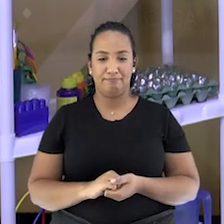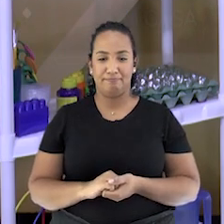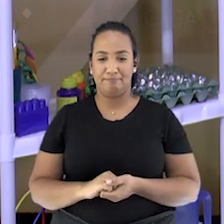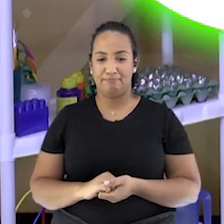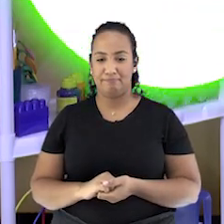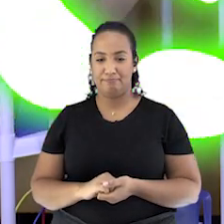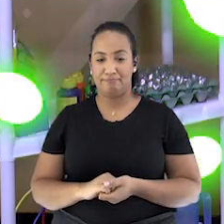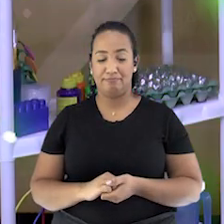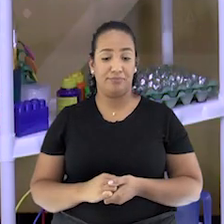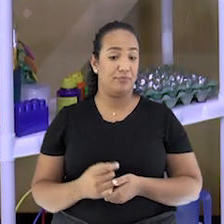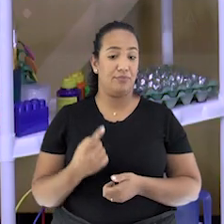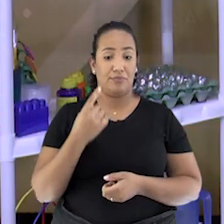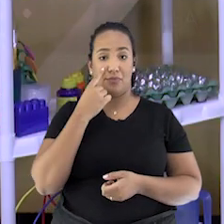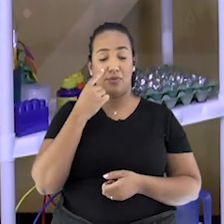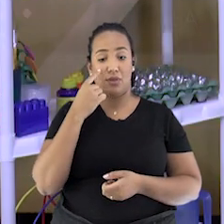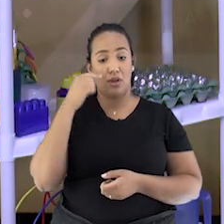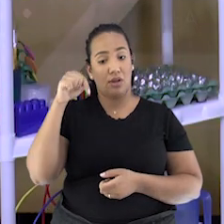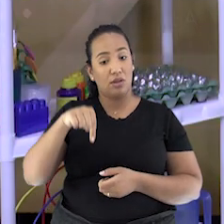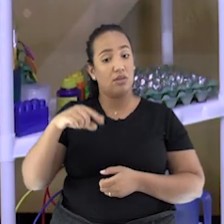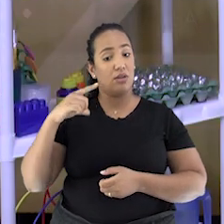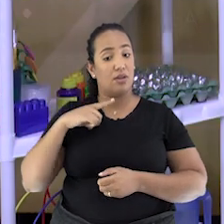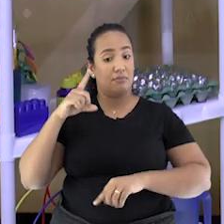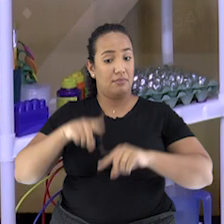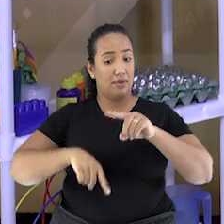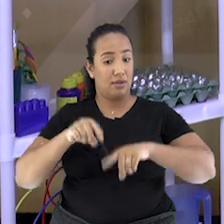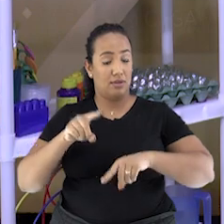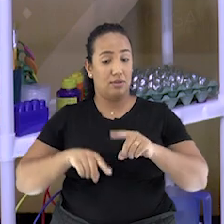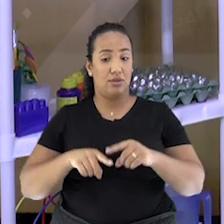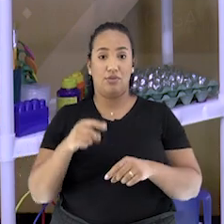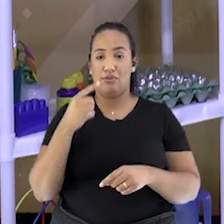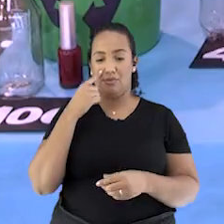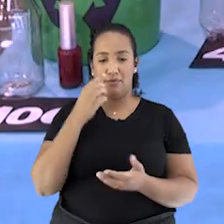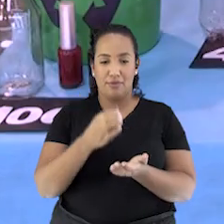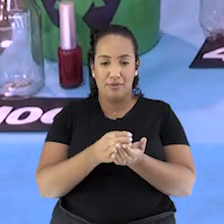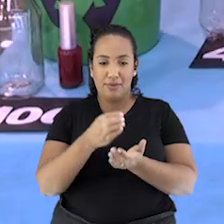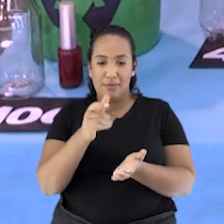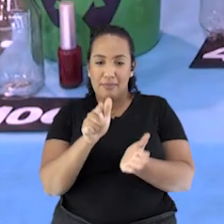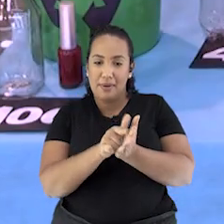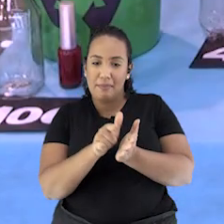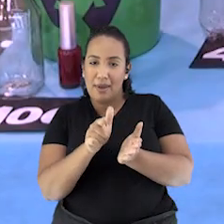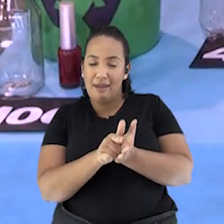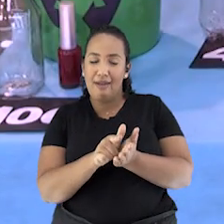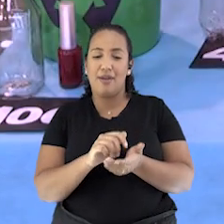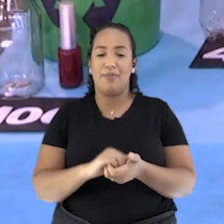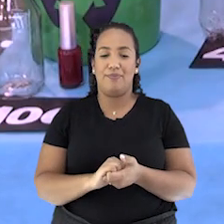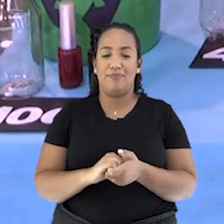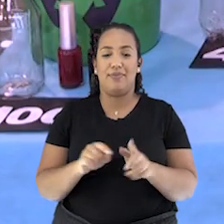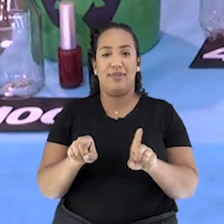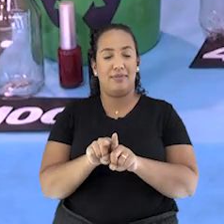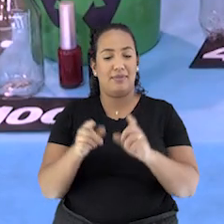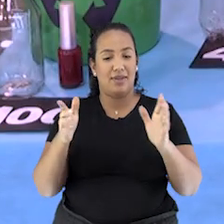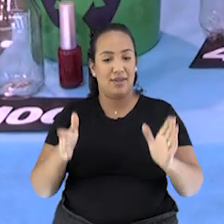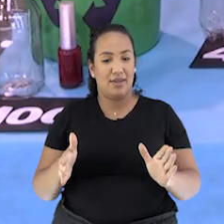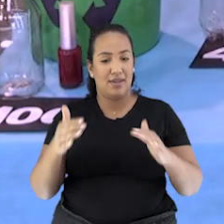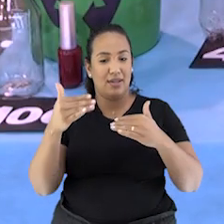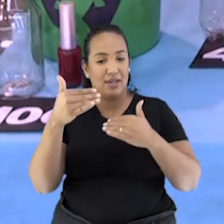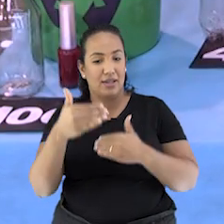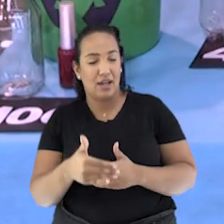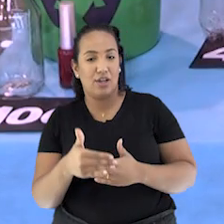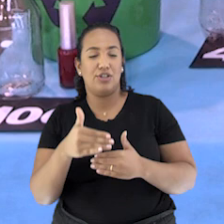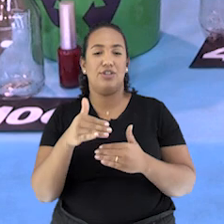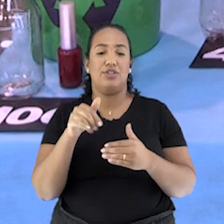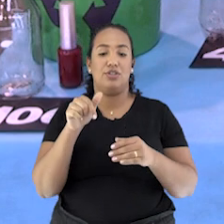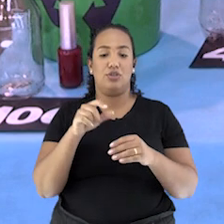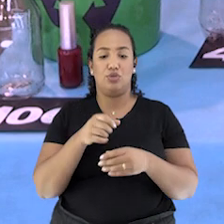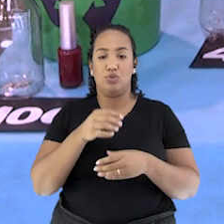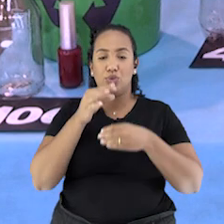lá! Olhem, aqui temos alguns materiais como bolinho de papel higiênico, papel,